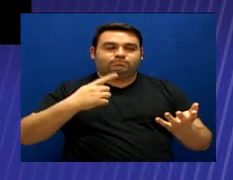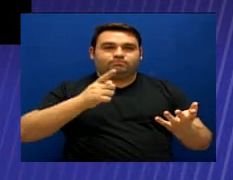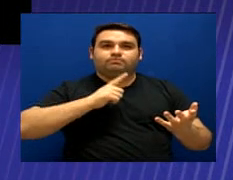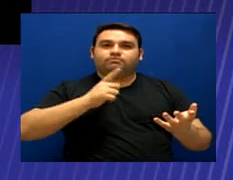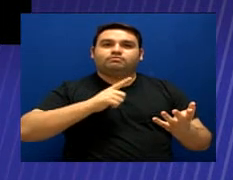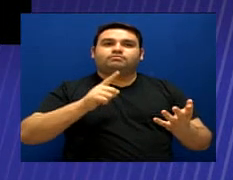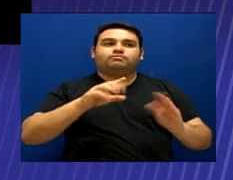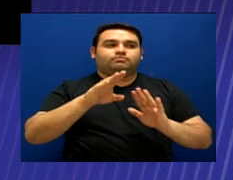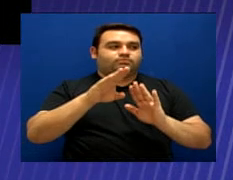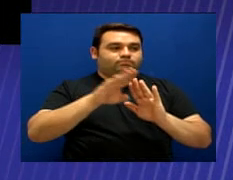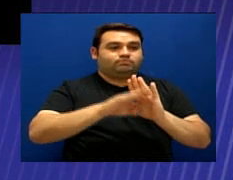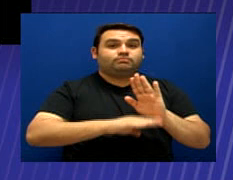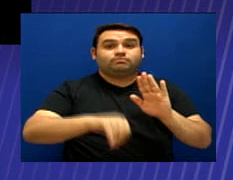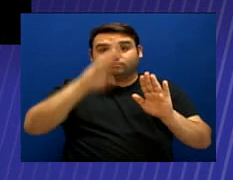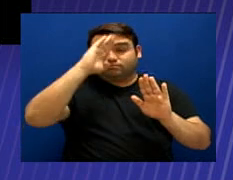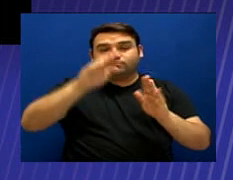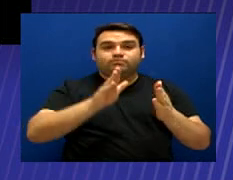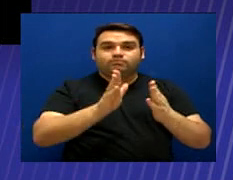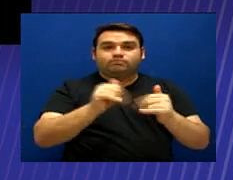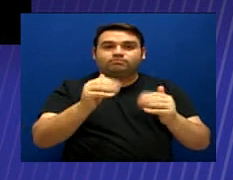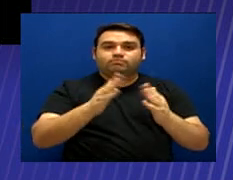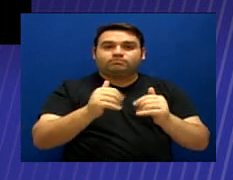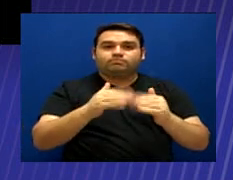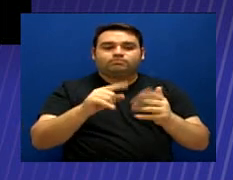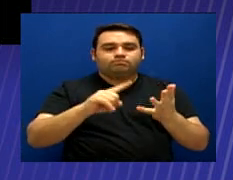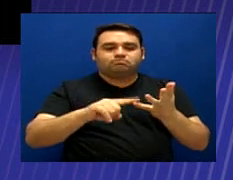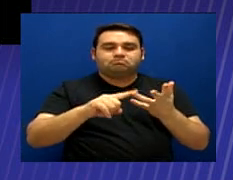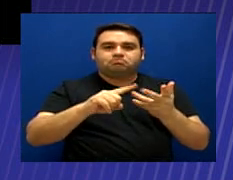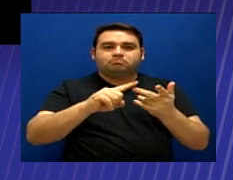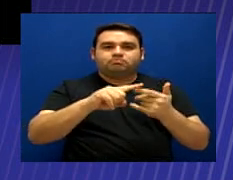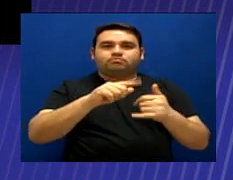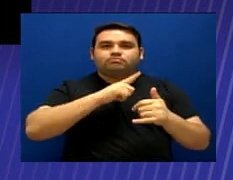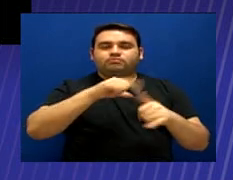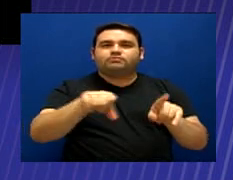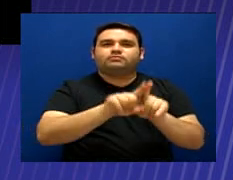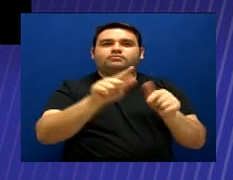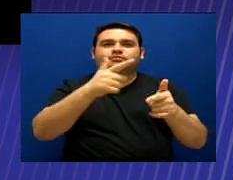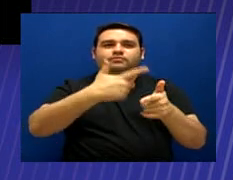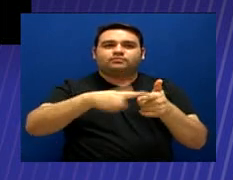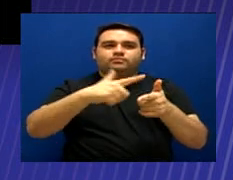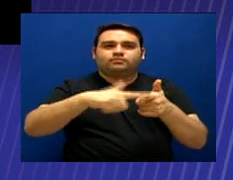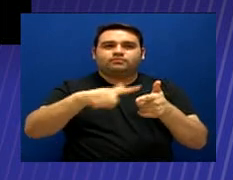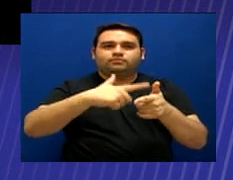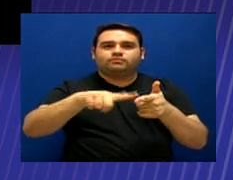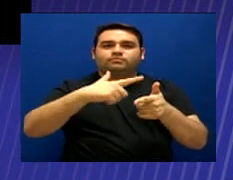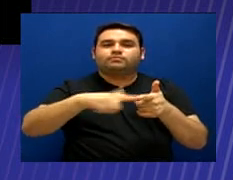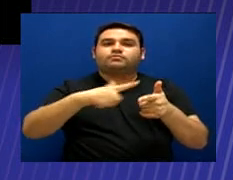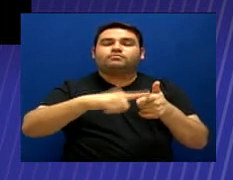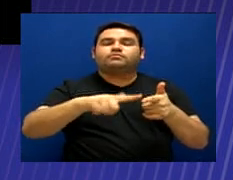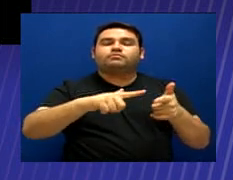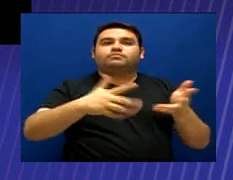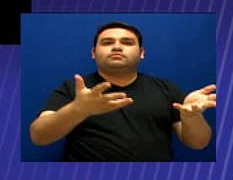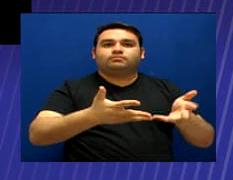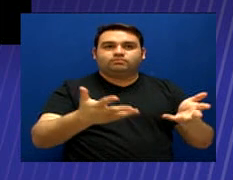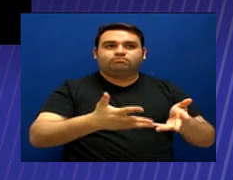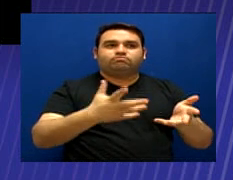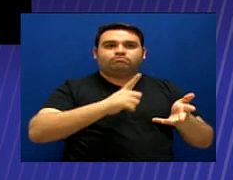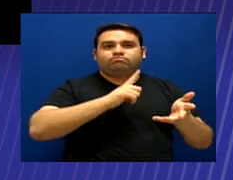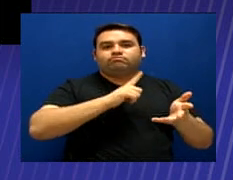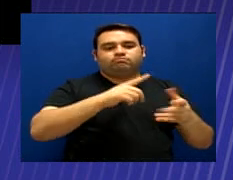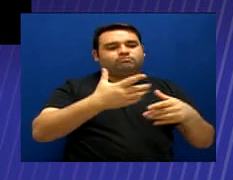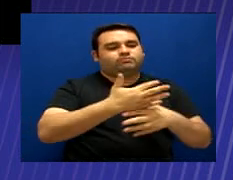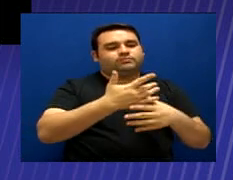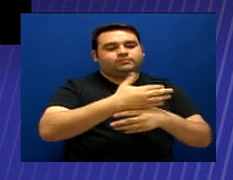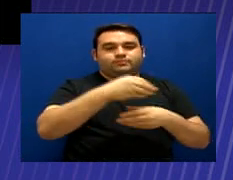nós listamos as principais reivindicações e os problemas que estão aqui, que estão presentes na